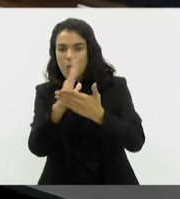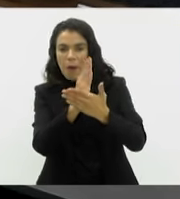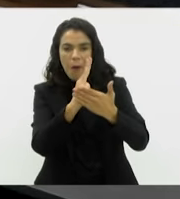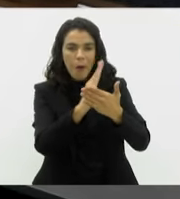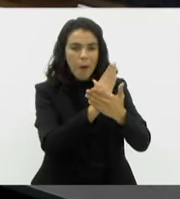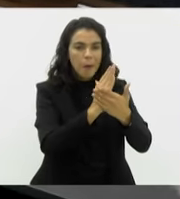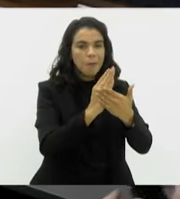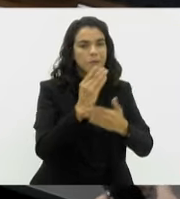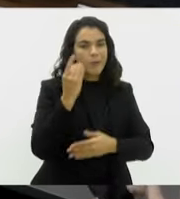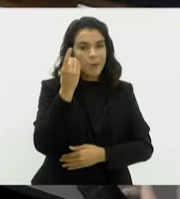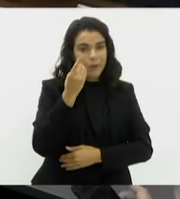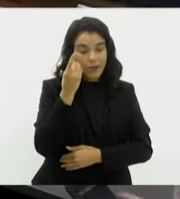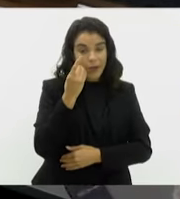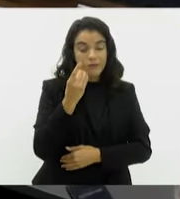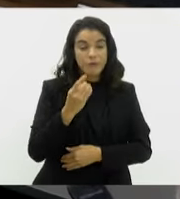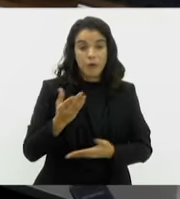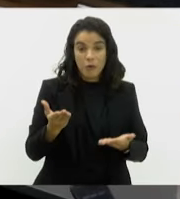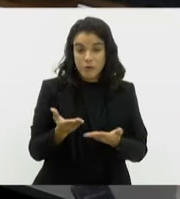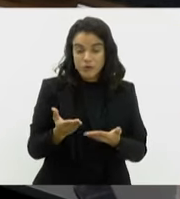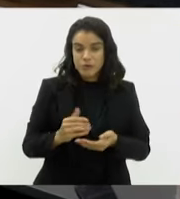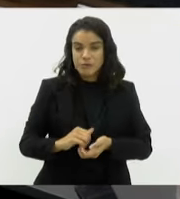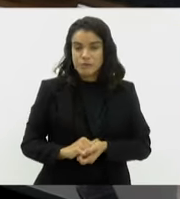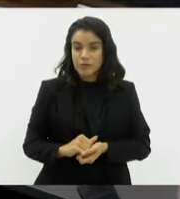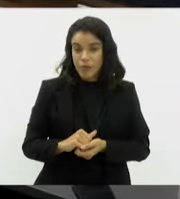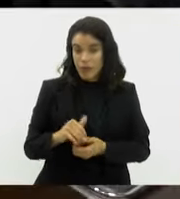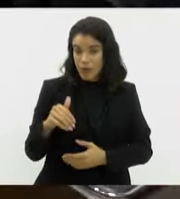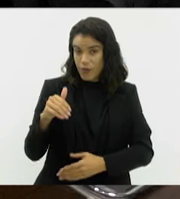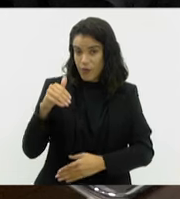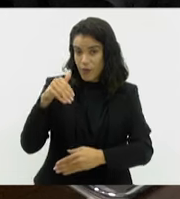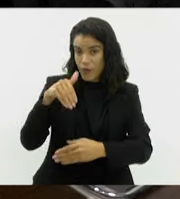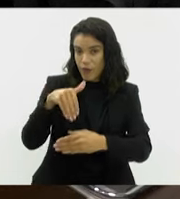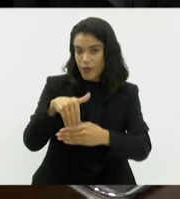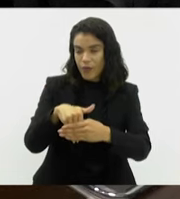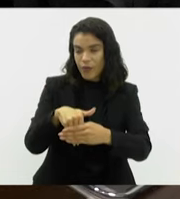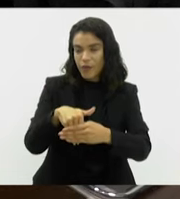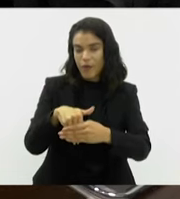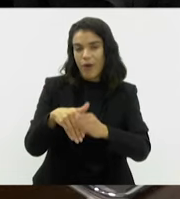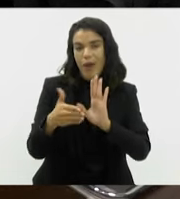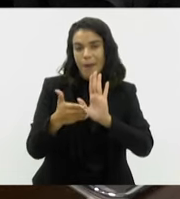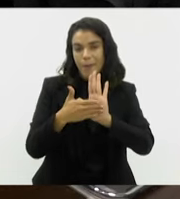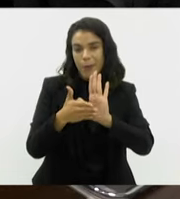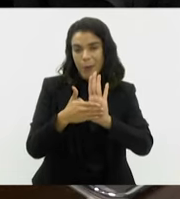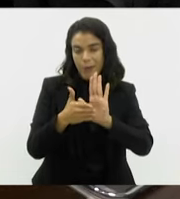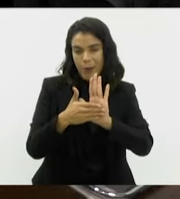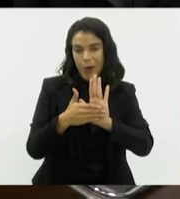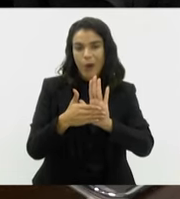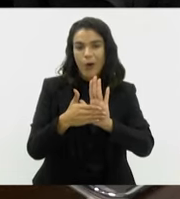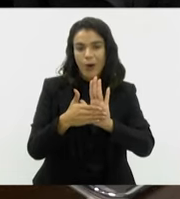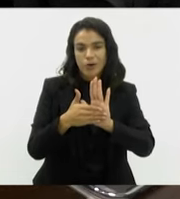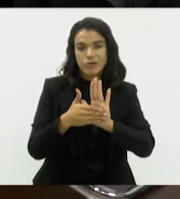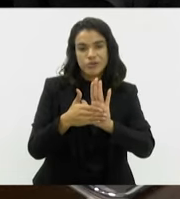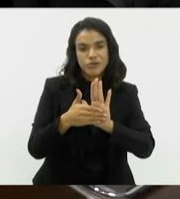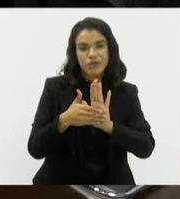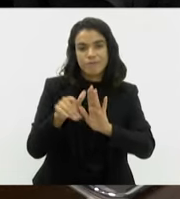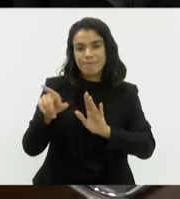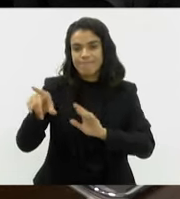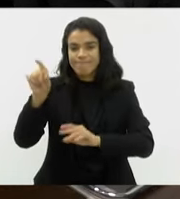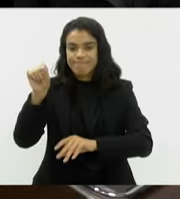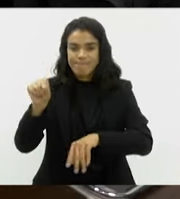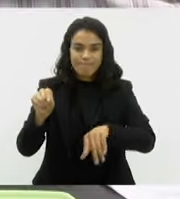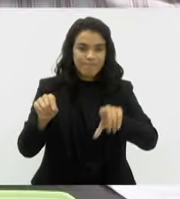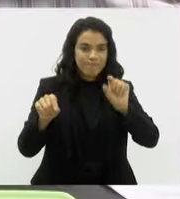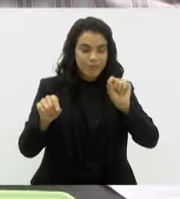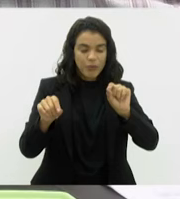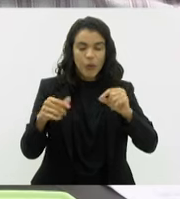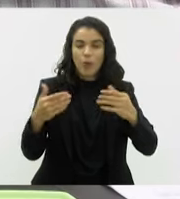o Serafini e outros. O voto, a proposta alternativa aqui de voto